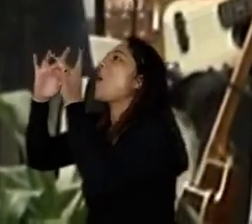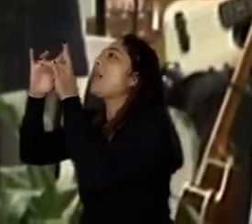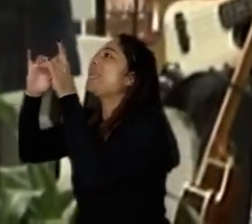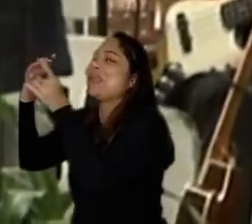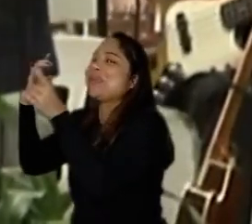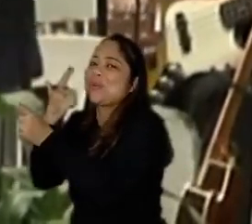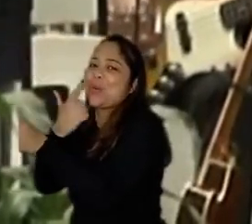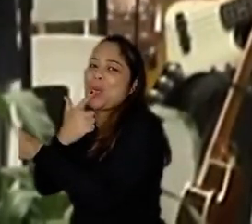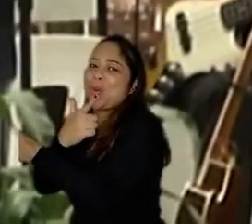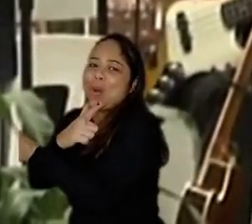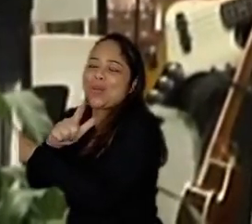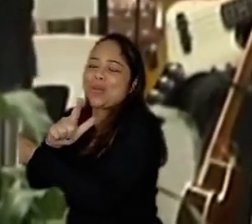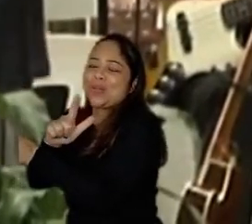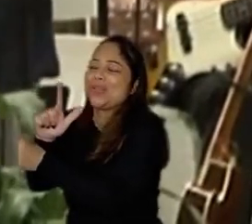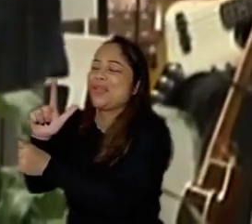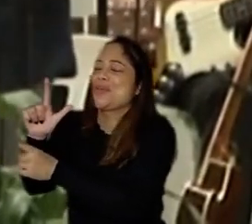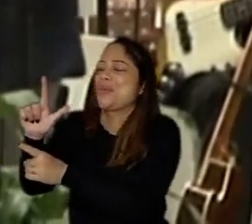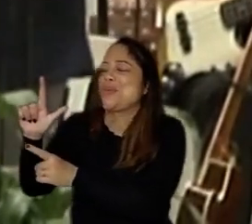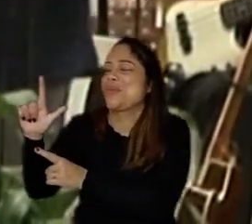voz.